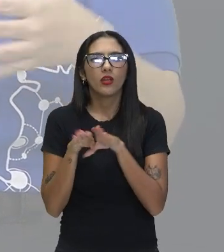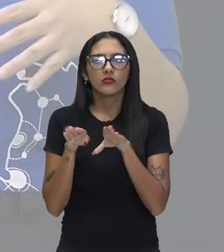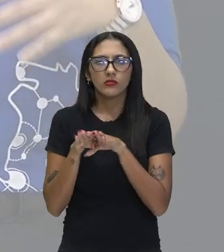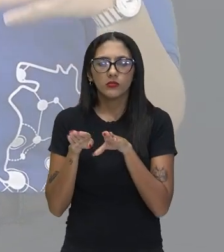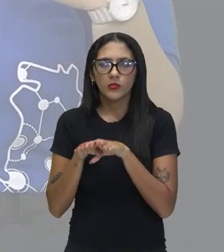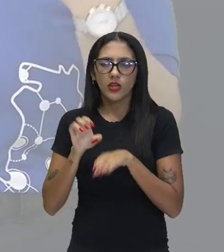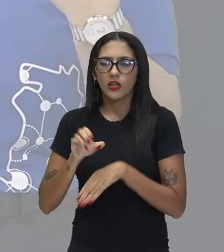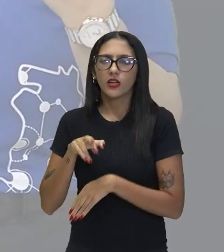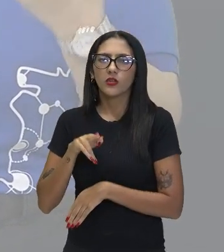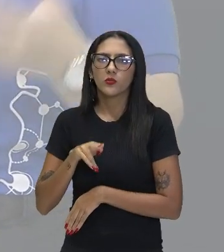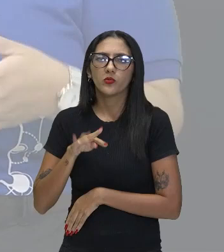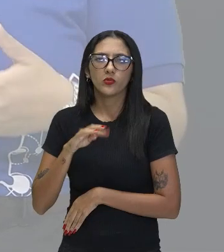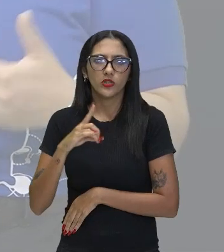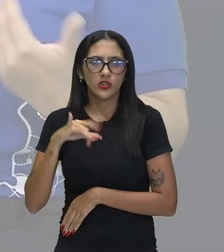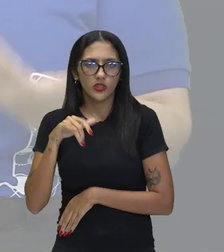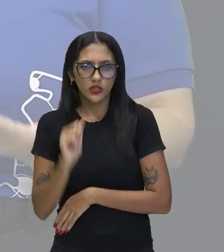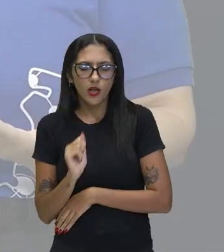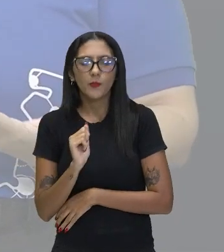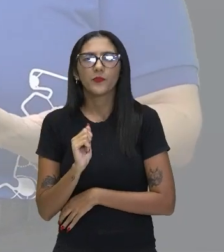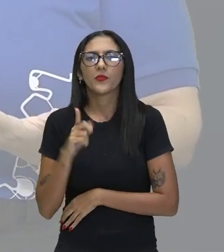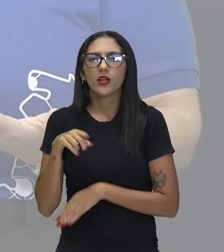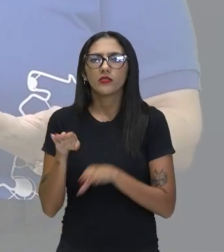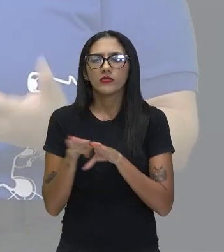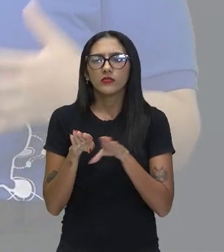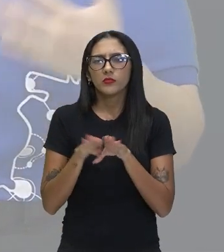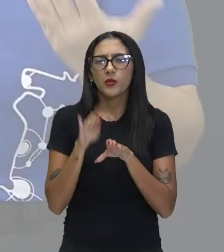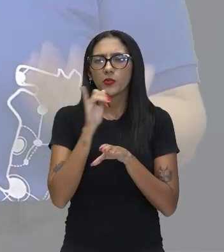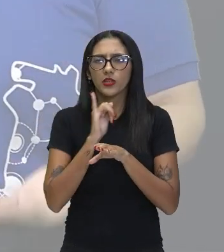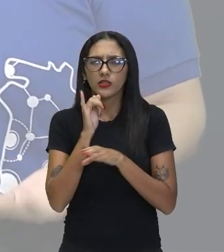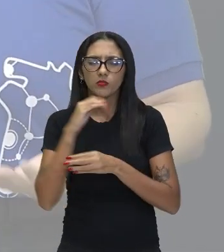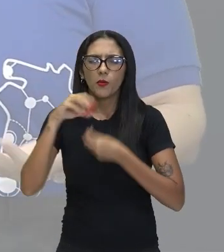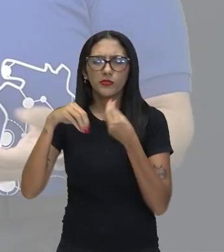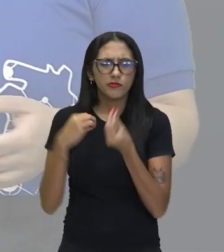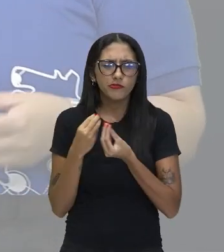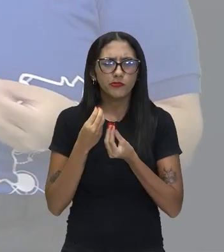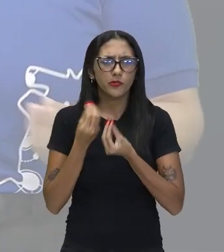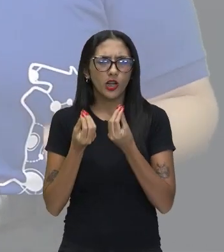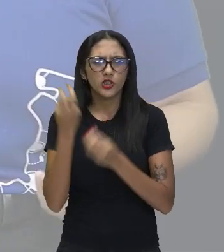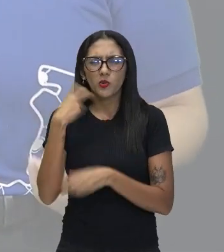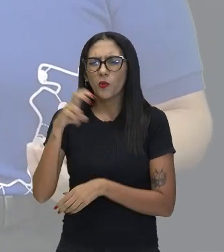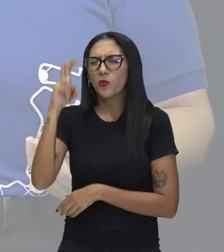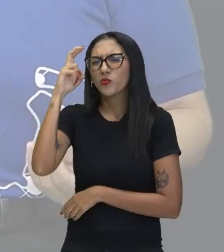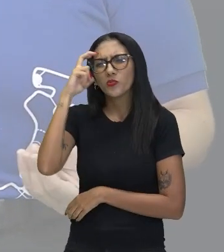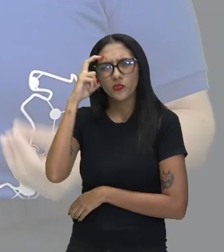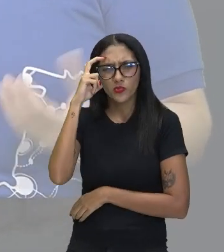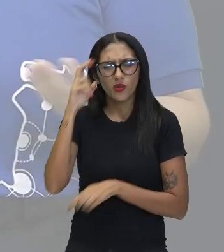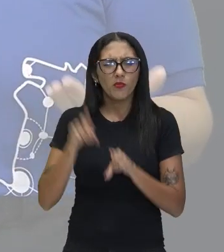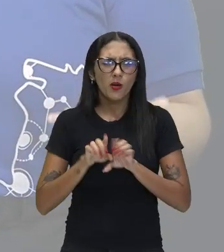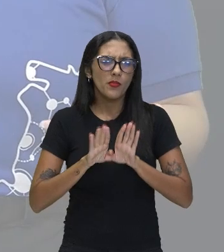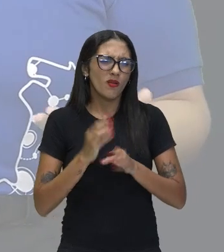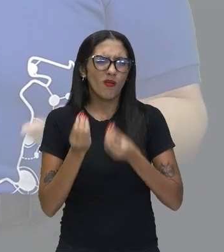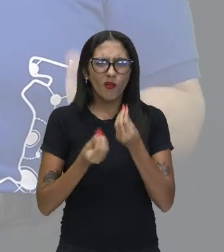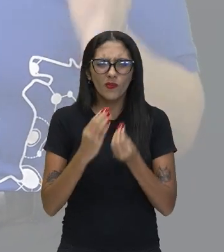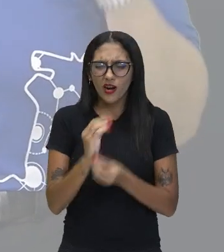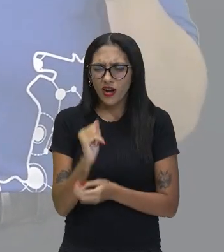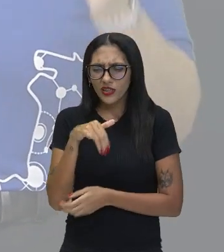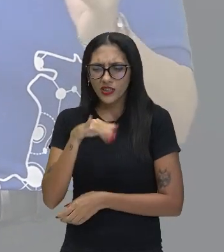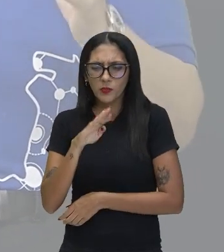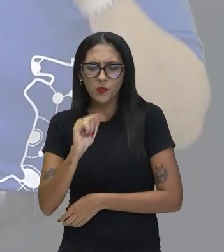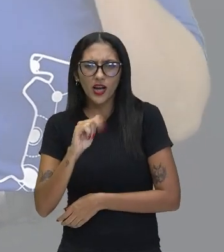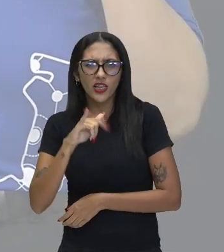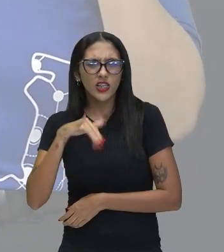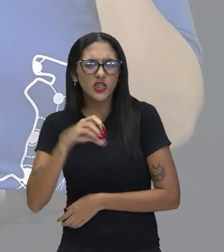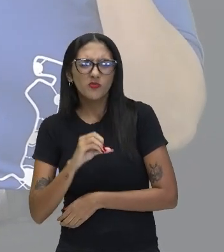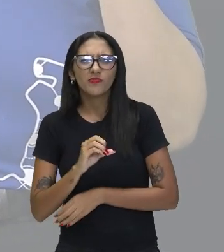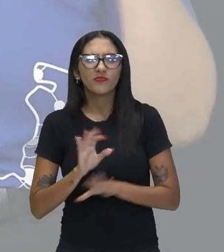erudita. Propõe-se um canibalismo cultural. Como assim, professora, canibalismo cultural? Ora,